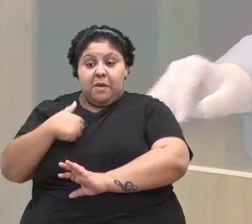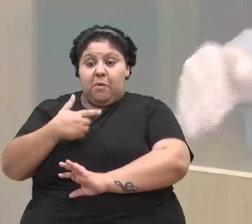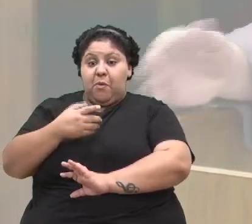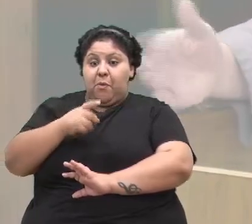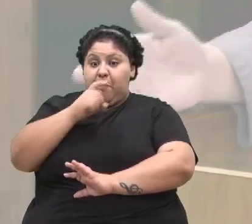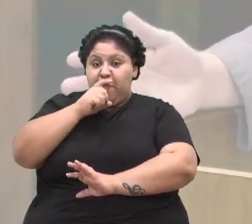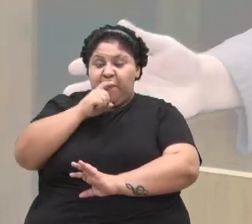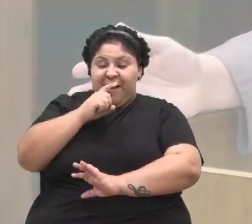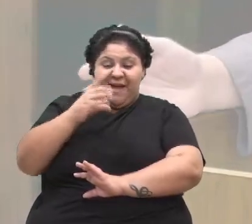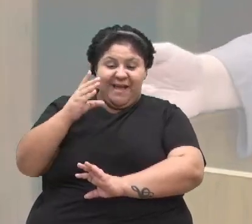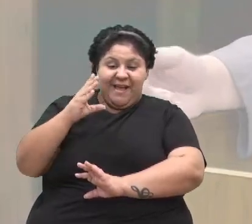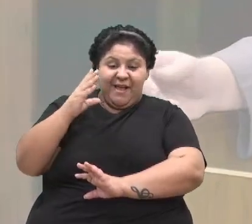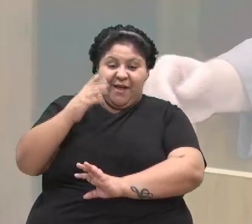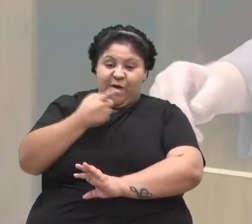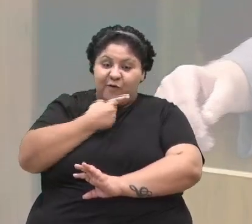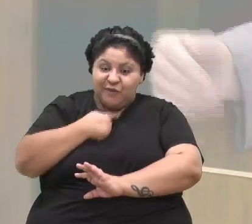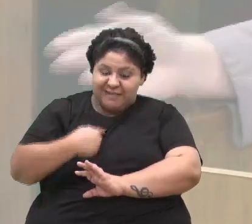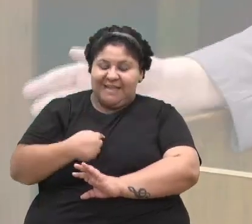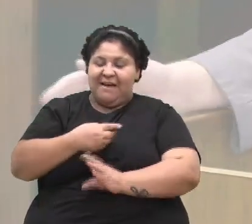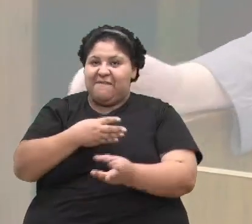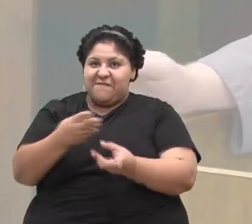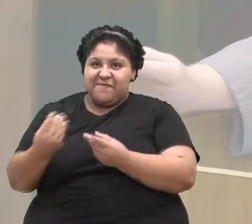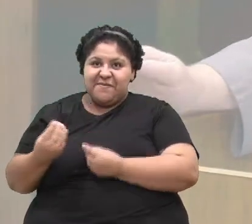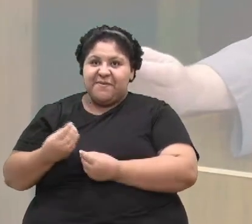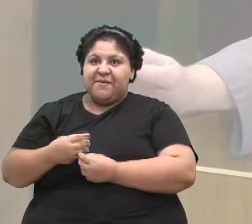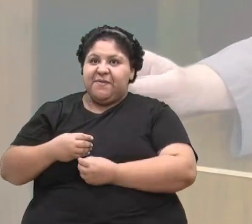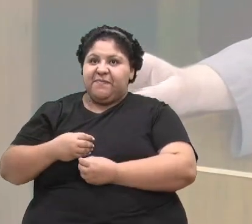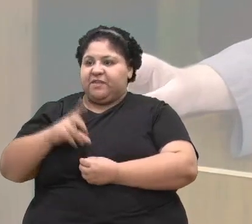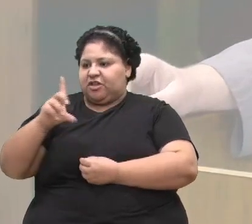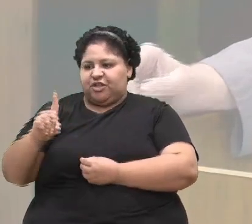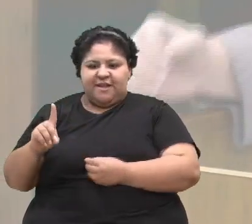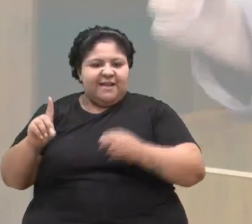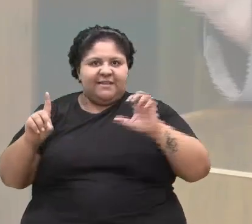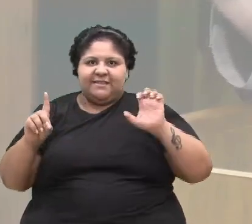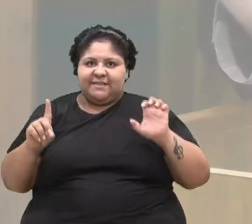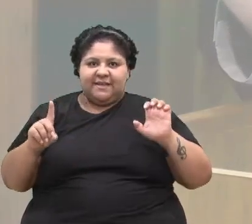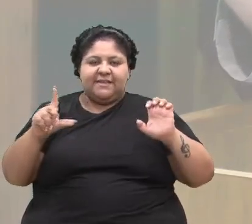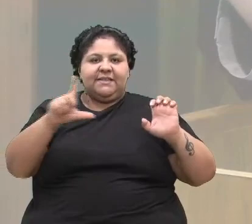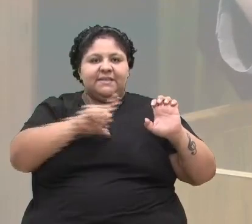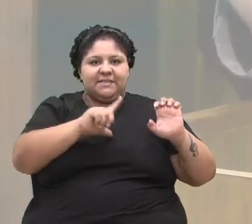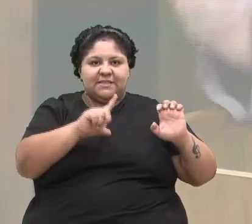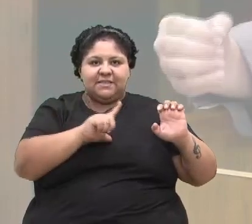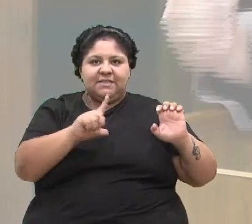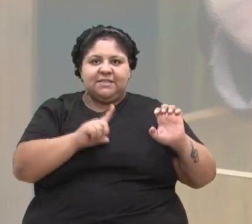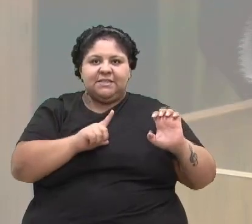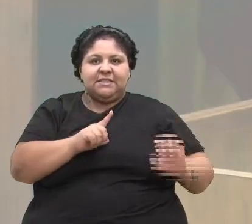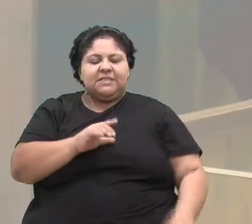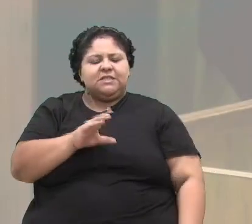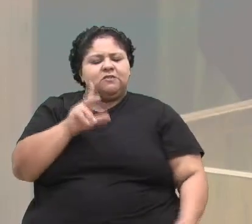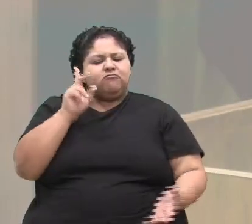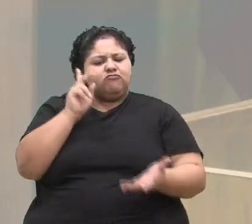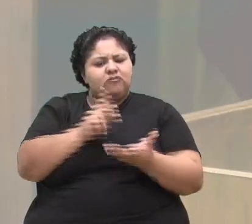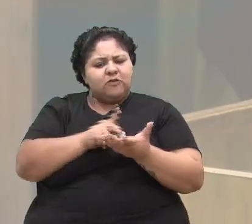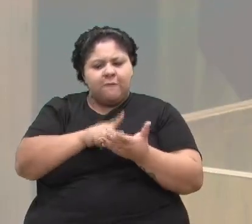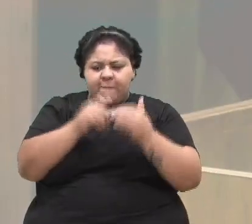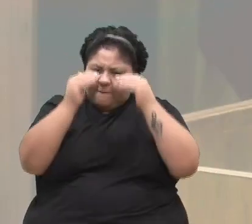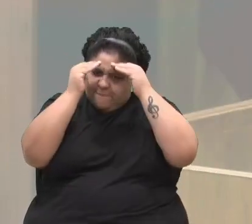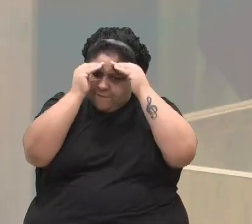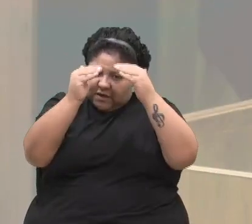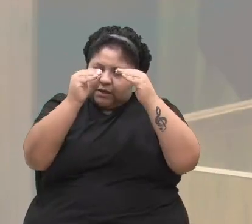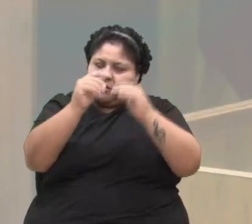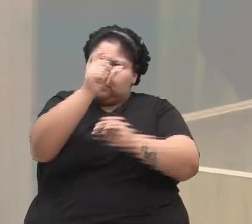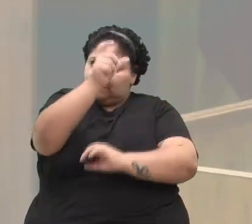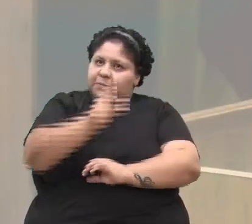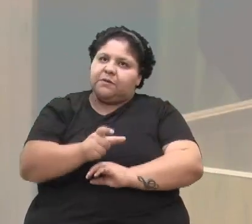tem tantos outros prefeitos, mesmo da esquerda ou da direita, eu tenho sincero respeito por essas